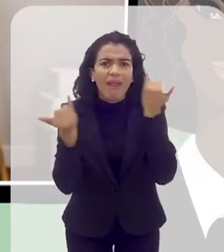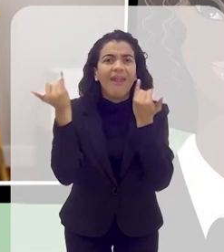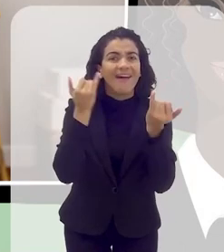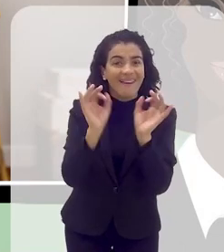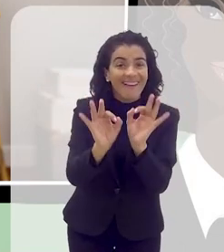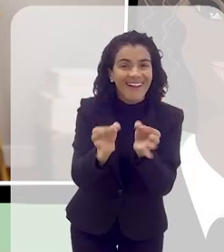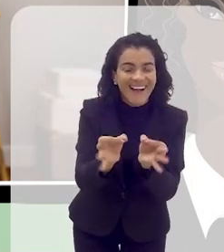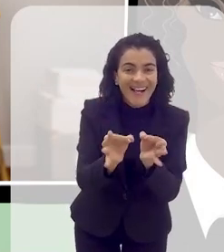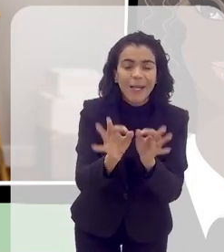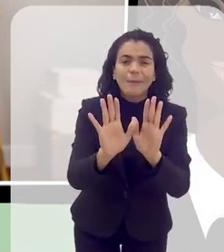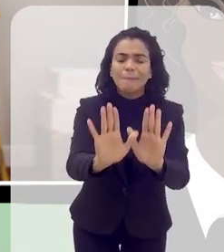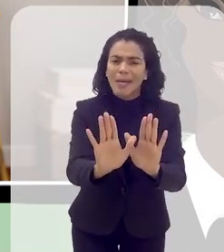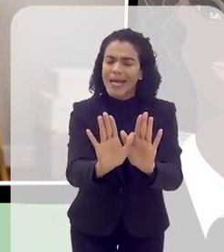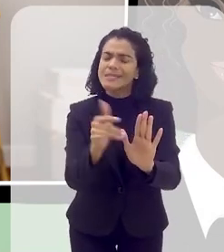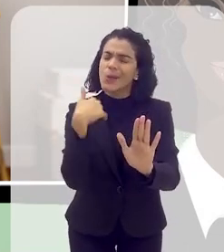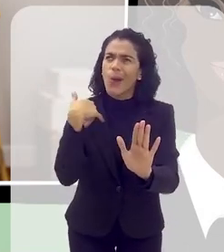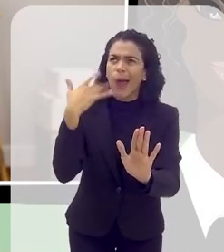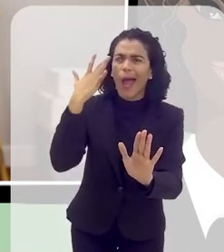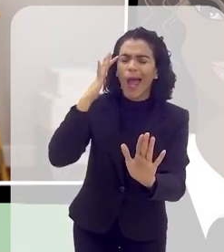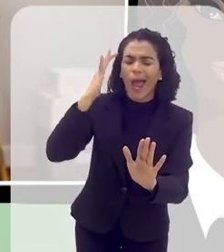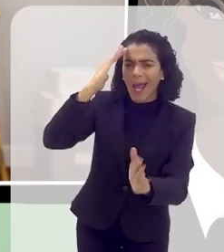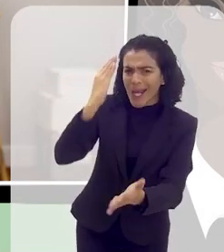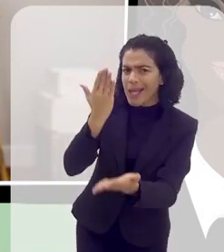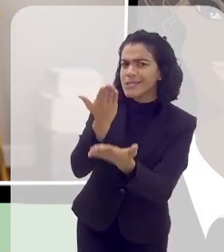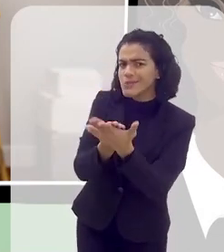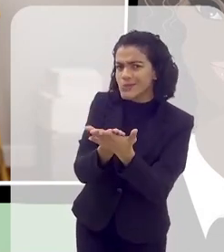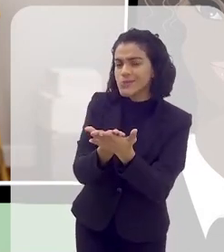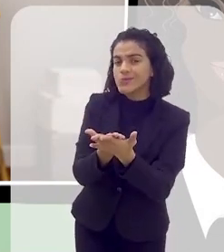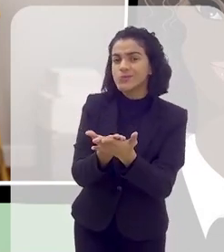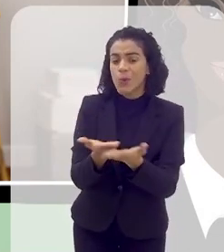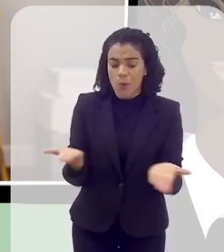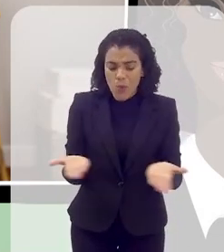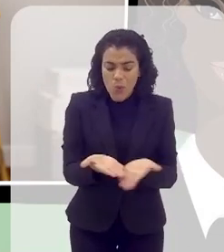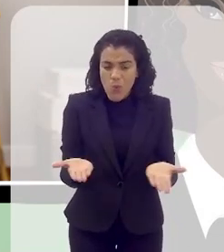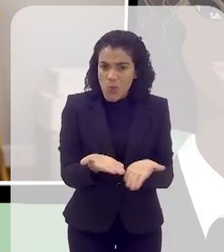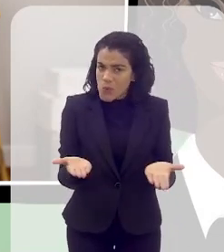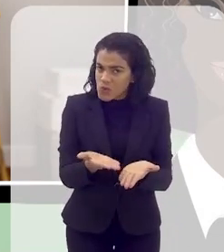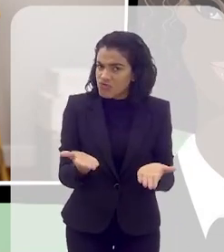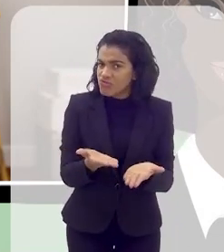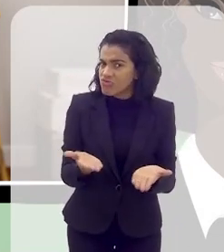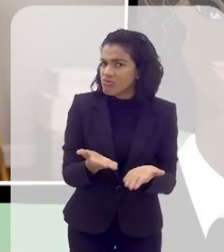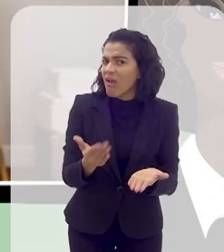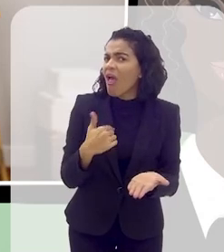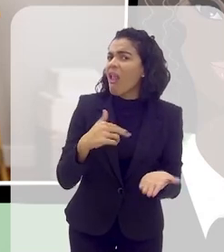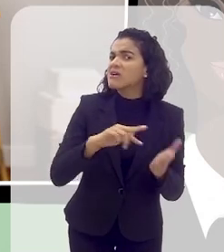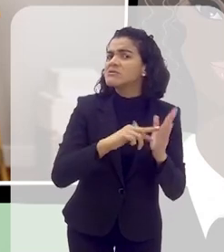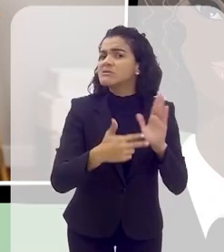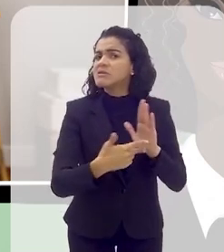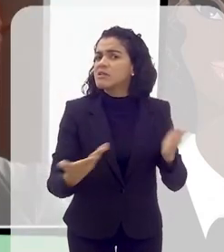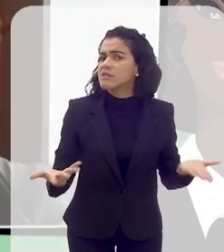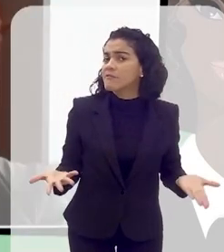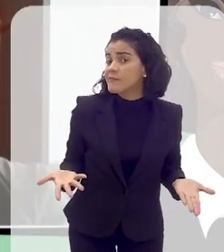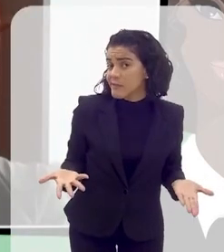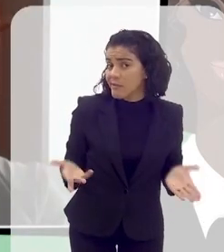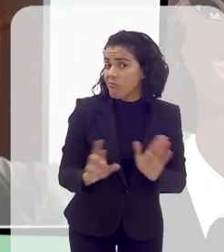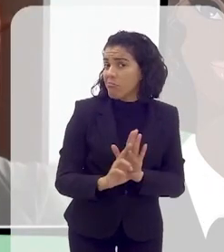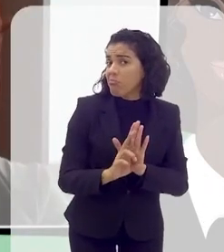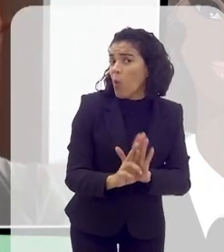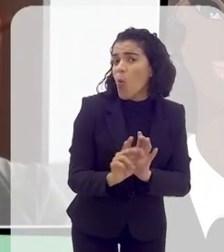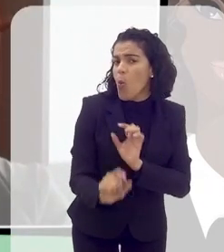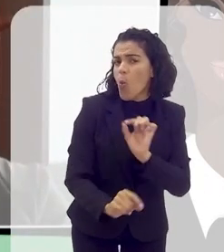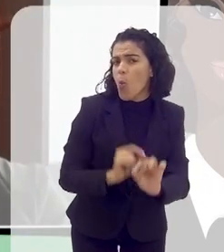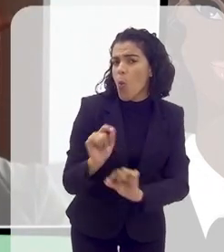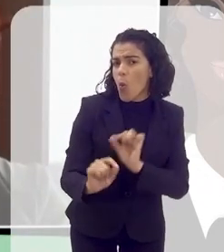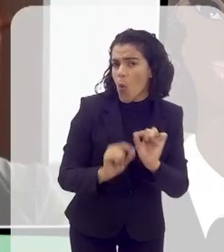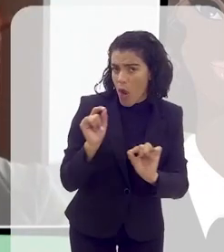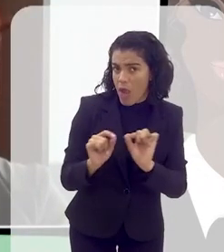palavra, mas a questão, acredito eu, que hoje é o que realmente ela representa, né?